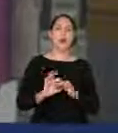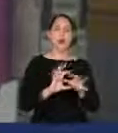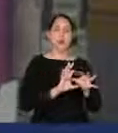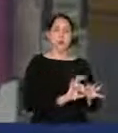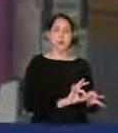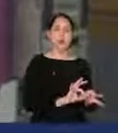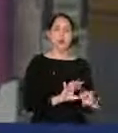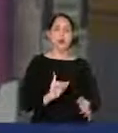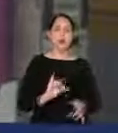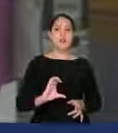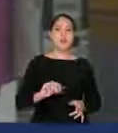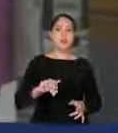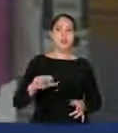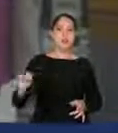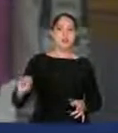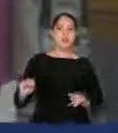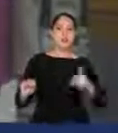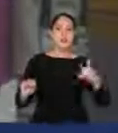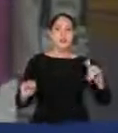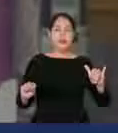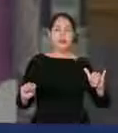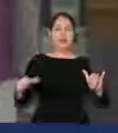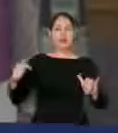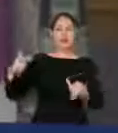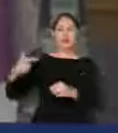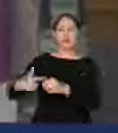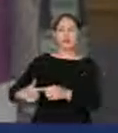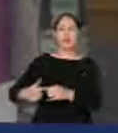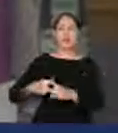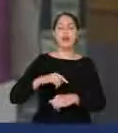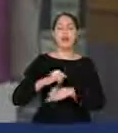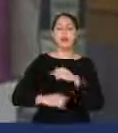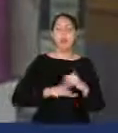enfim, da energia elétrica, da internet, da luz.